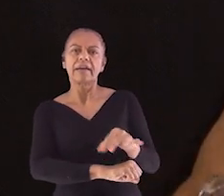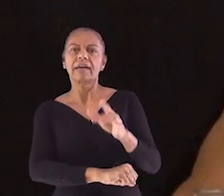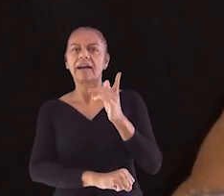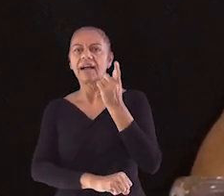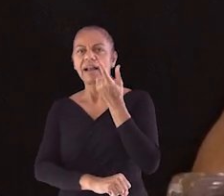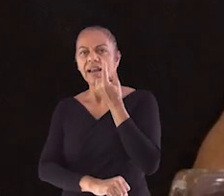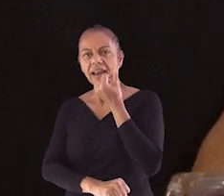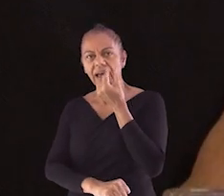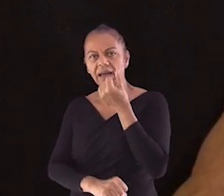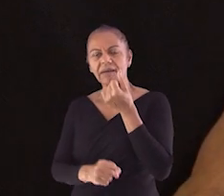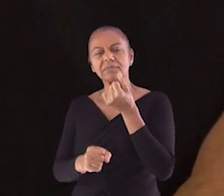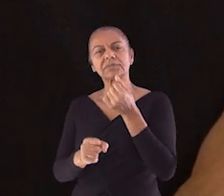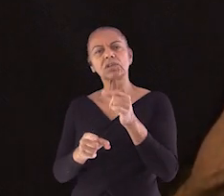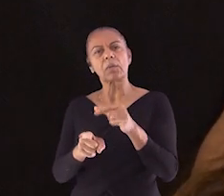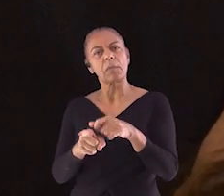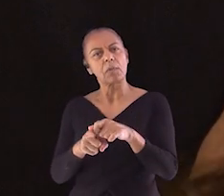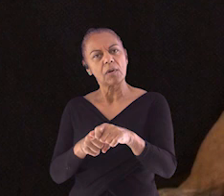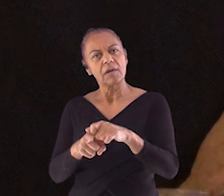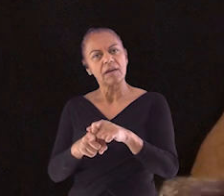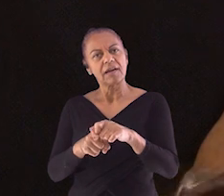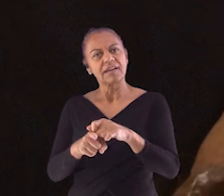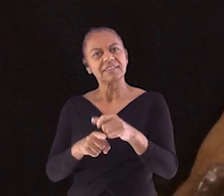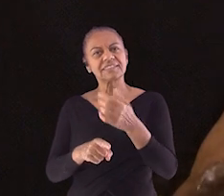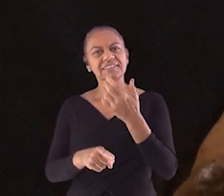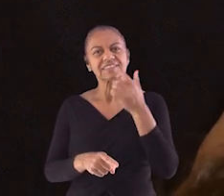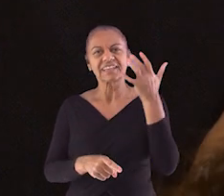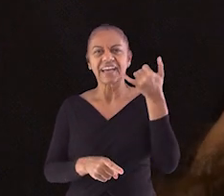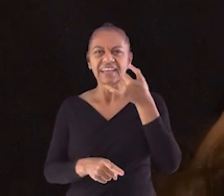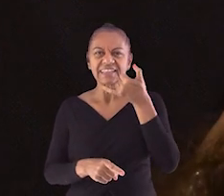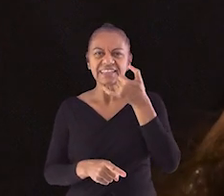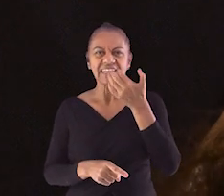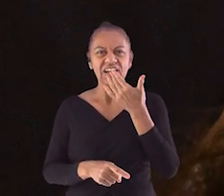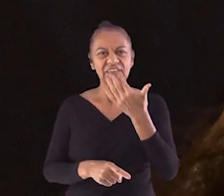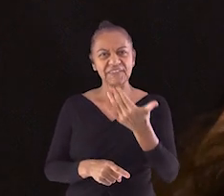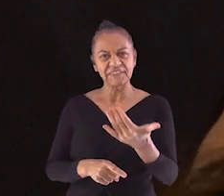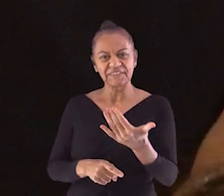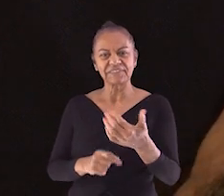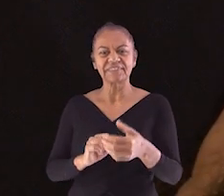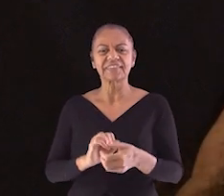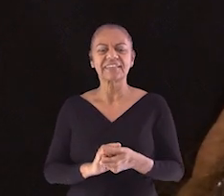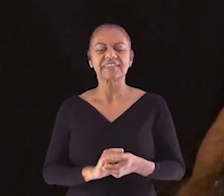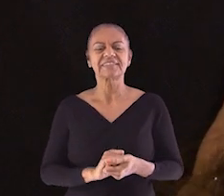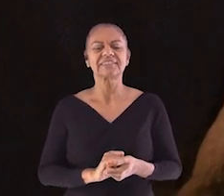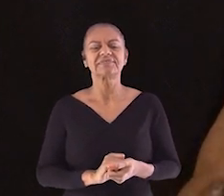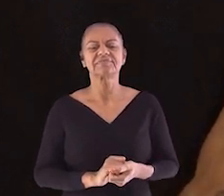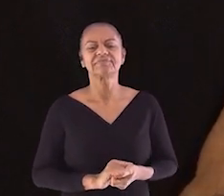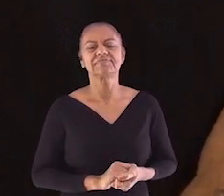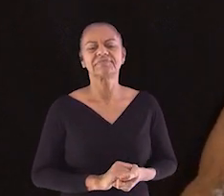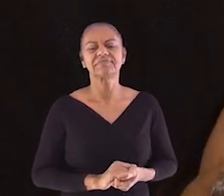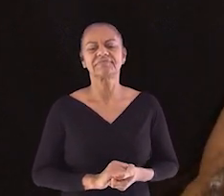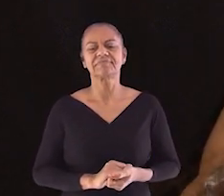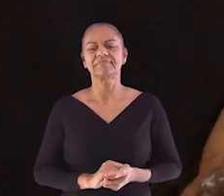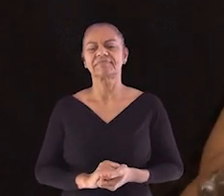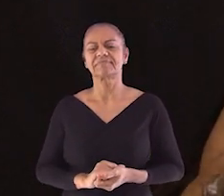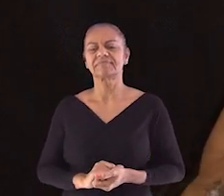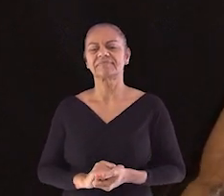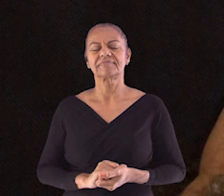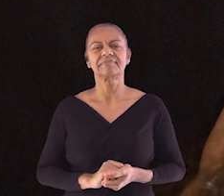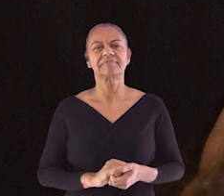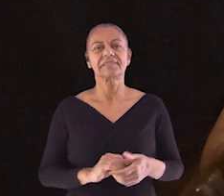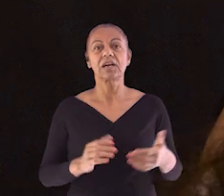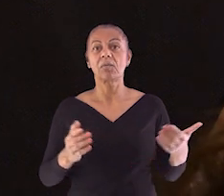borracha, canetinha ou lápis de cor. Eu vou utilizar canetinhas, ok? Então vamos iniciar o